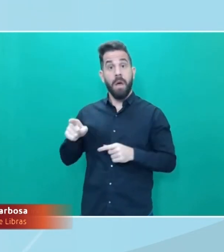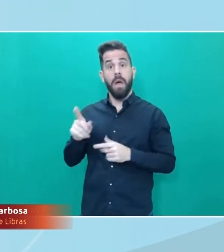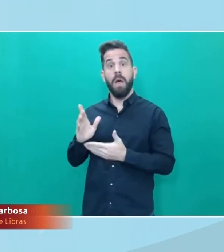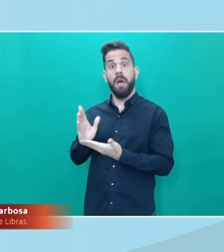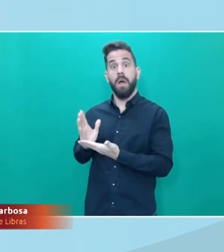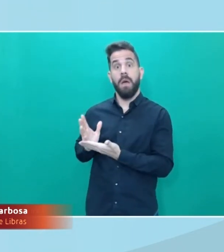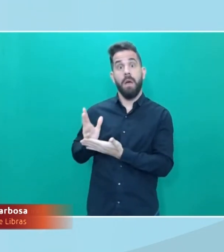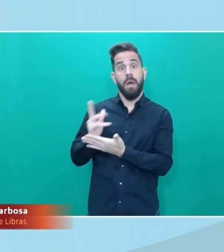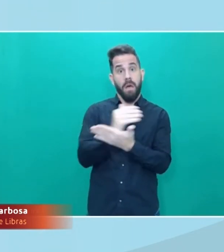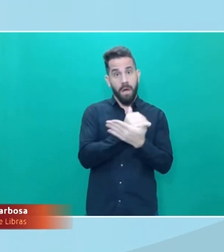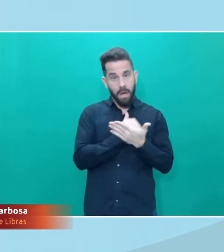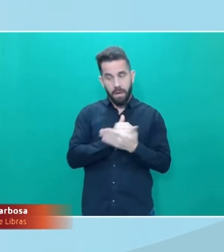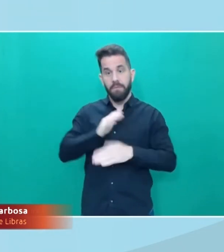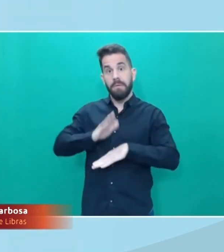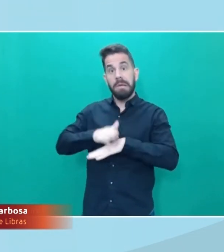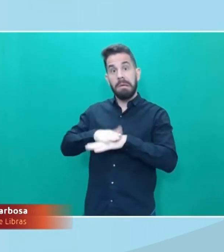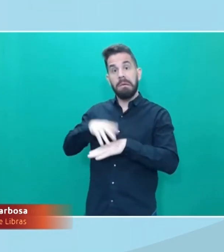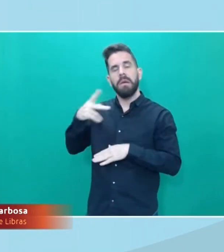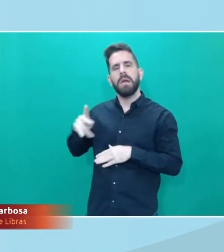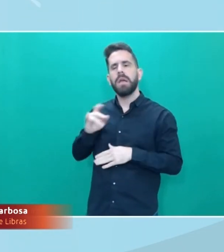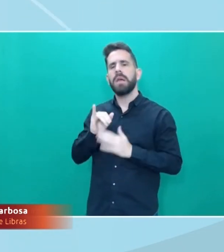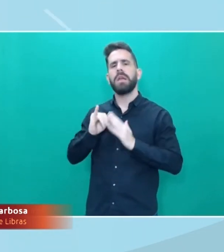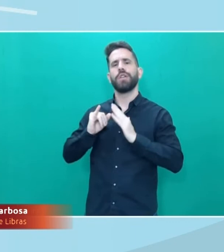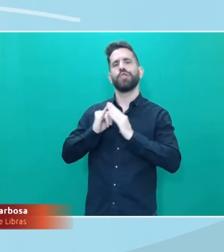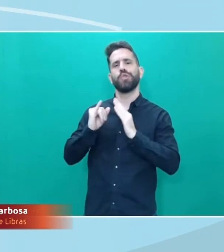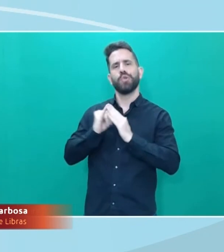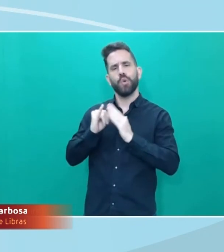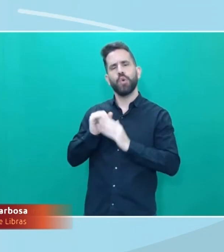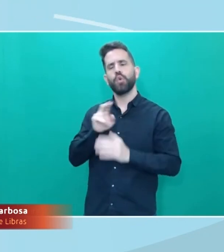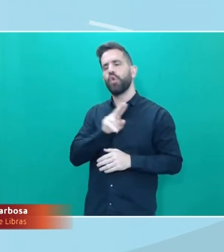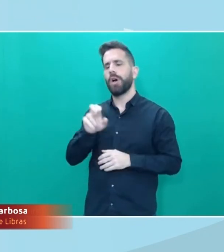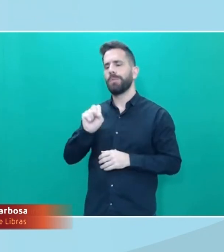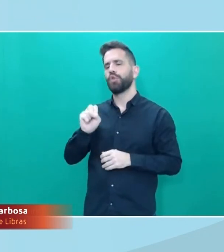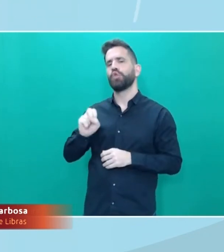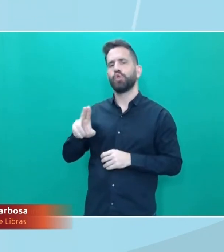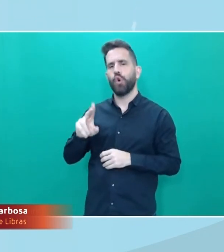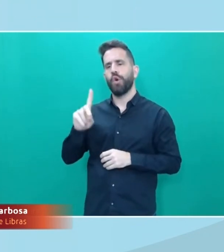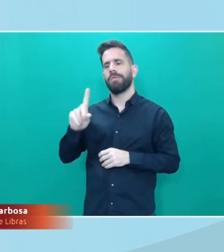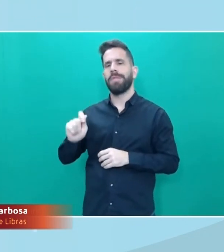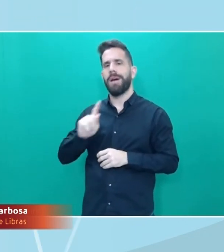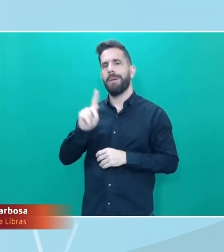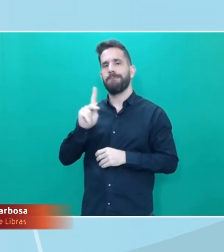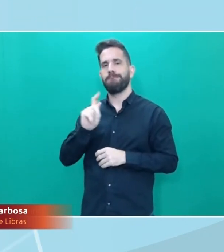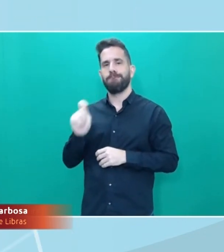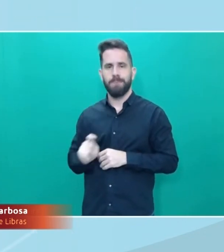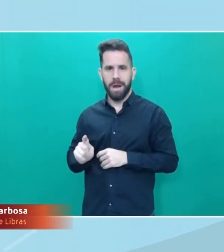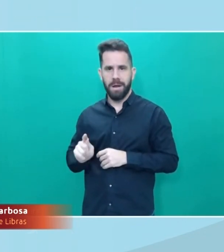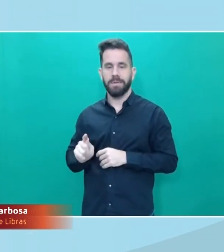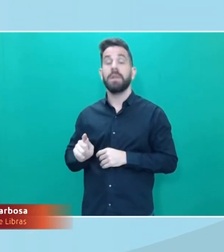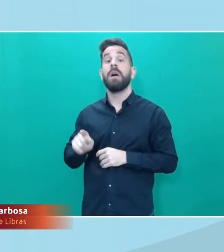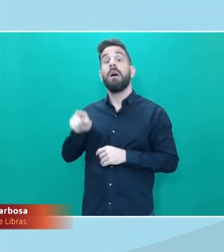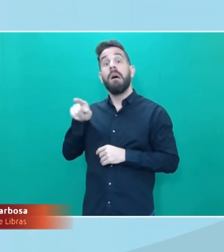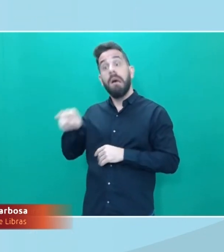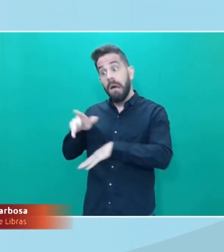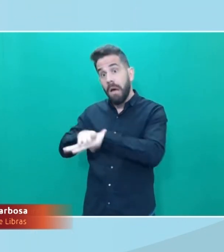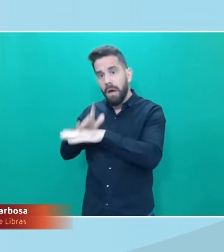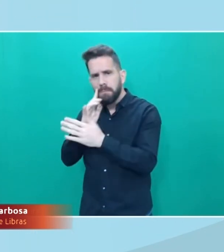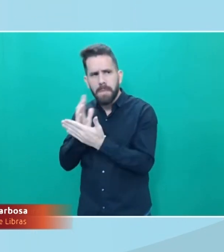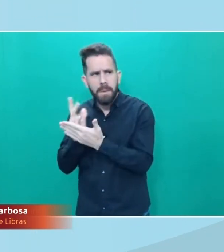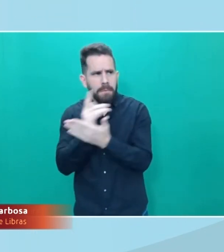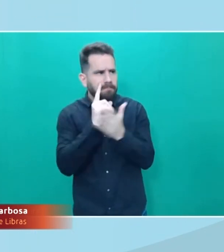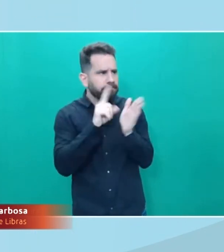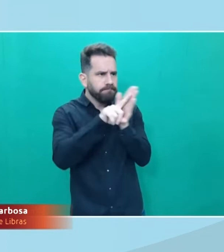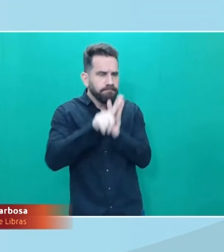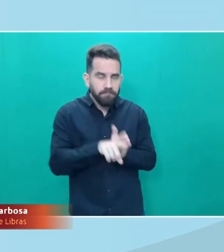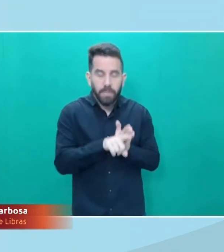levantamento do Instituto Sou da Paz. Esse grupo de parlamentares, das Forças de Segurança e das Forças Armadas, faz parte